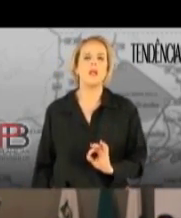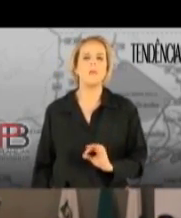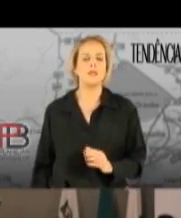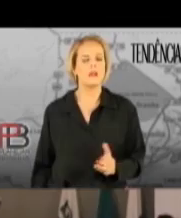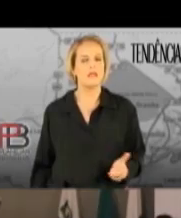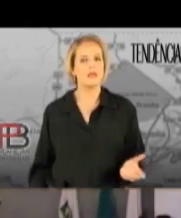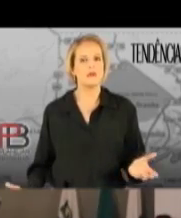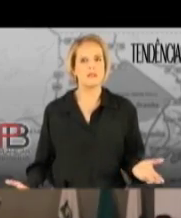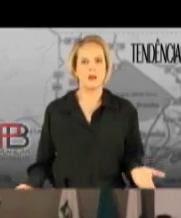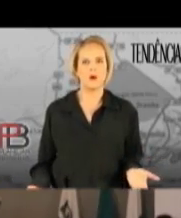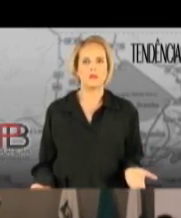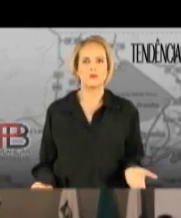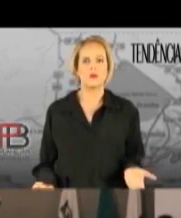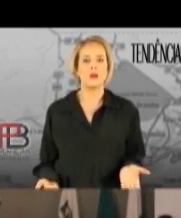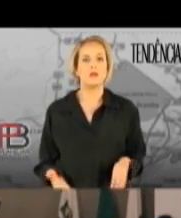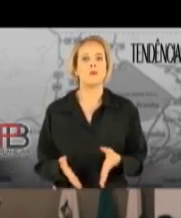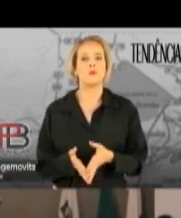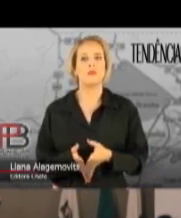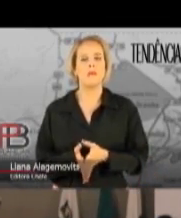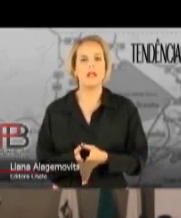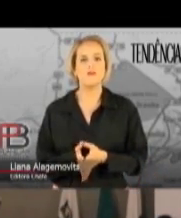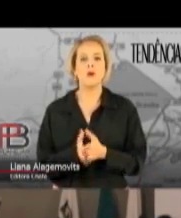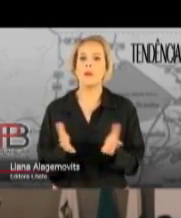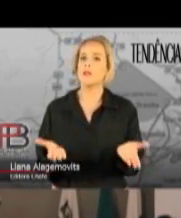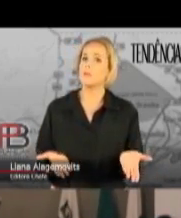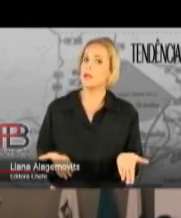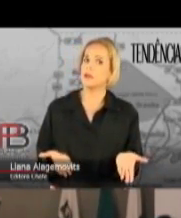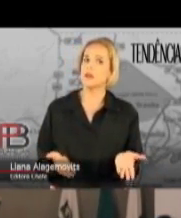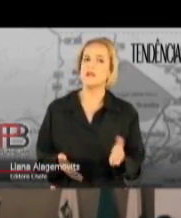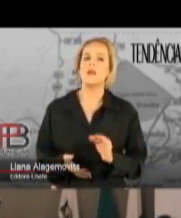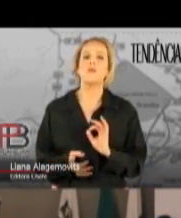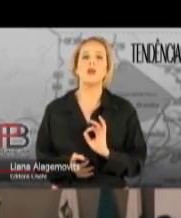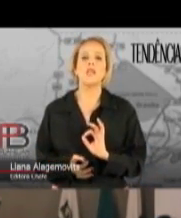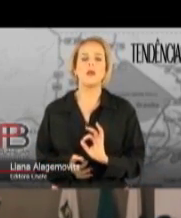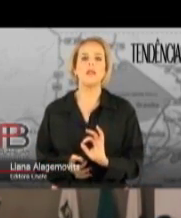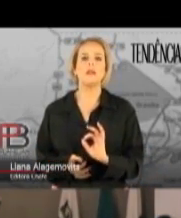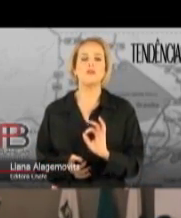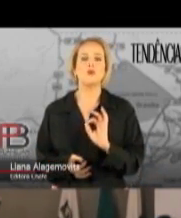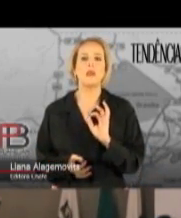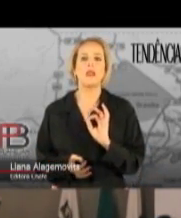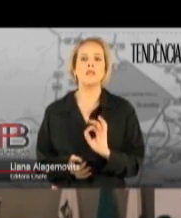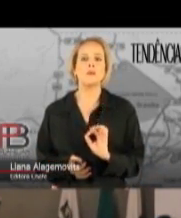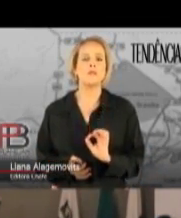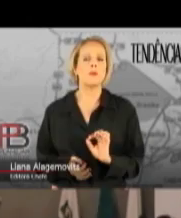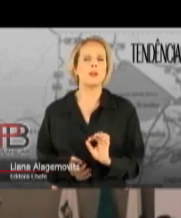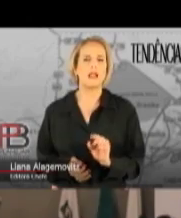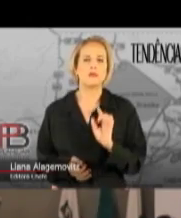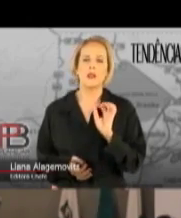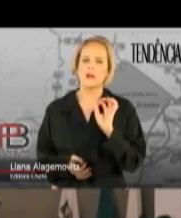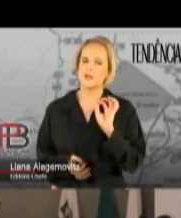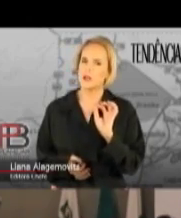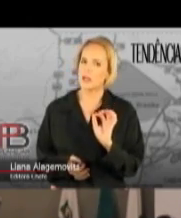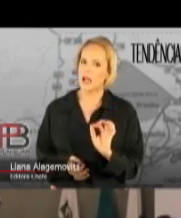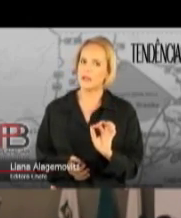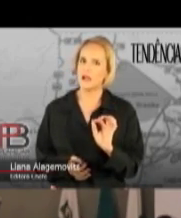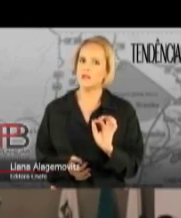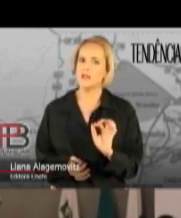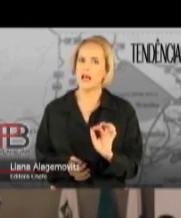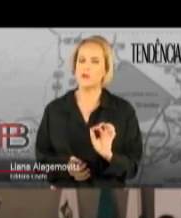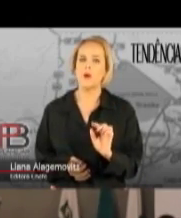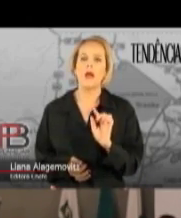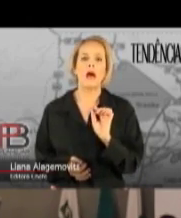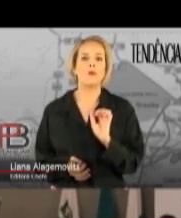no programa Tendências e Negócios. Todo o debate foi aberto à imprensa, ficando ainda sob a responsabilidade de